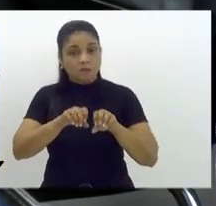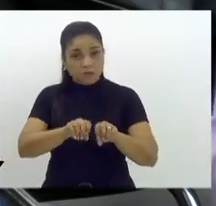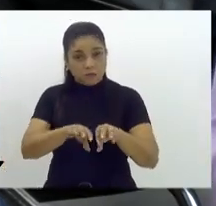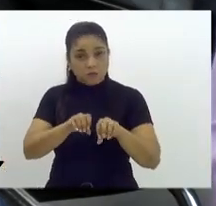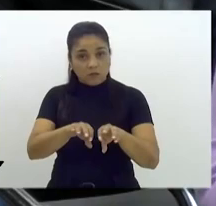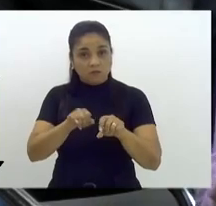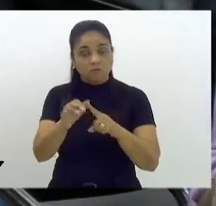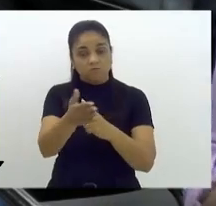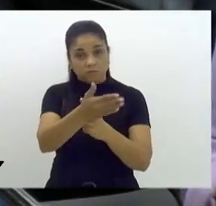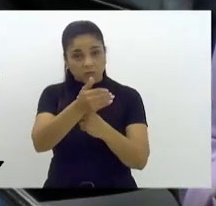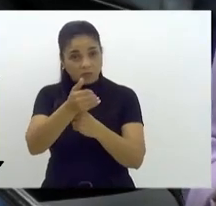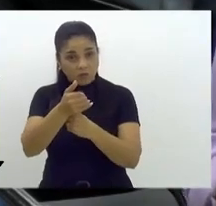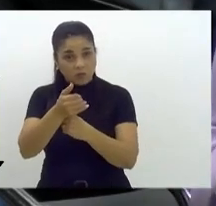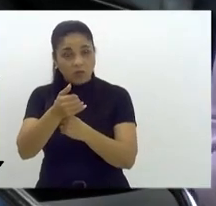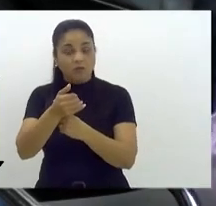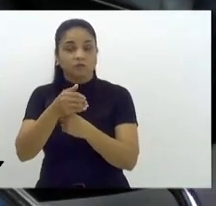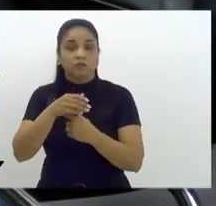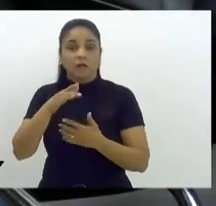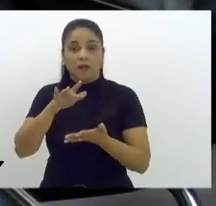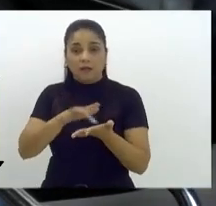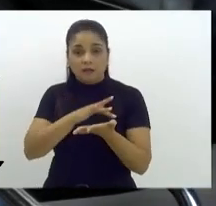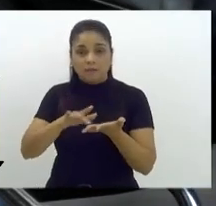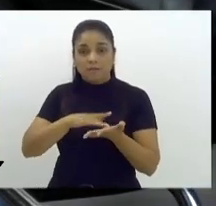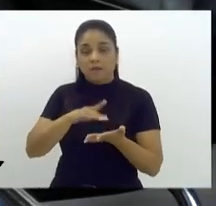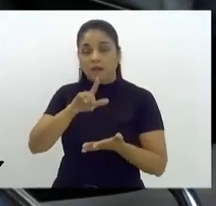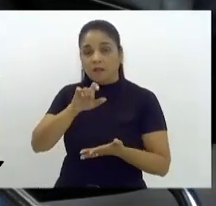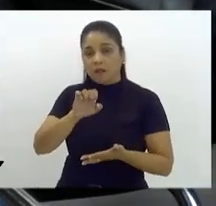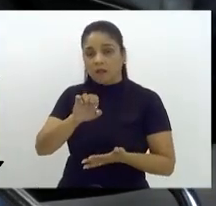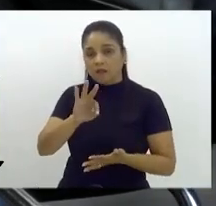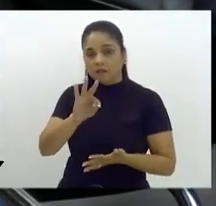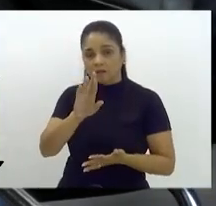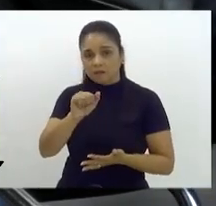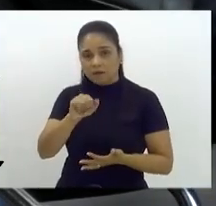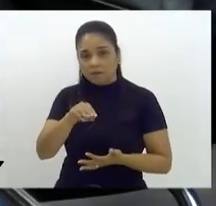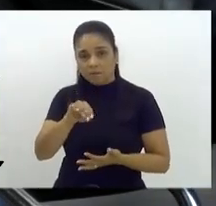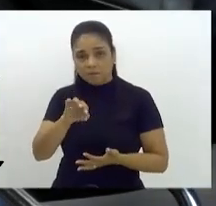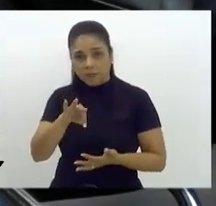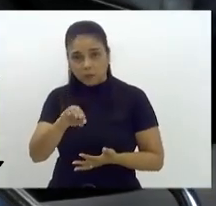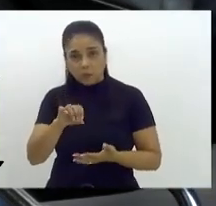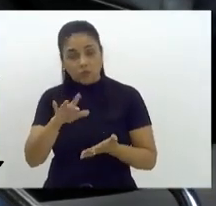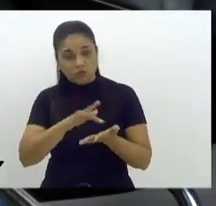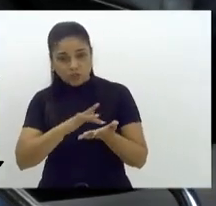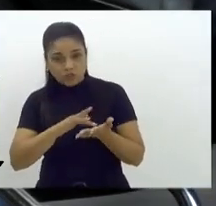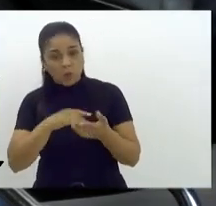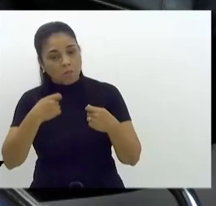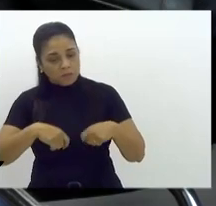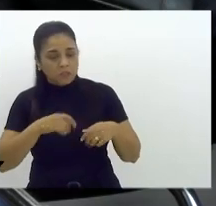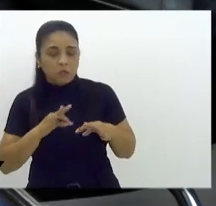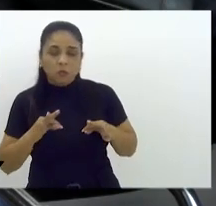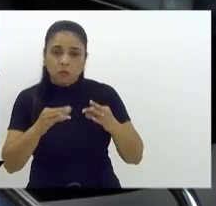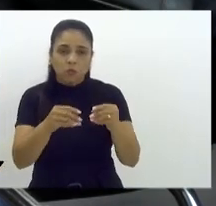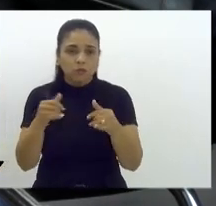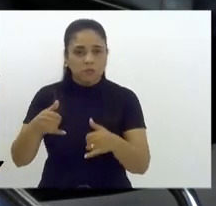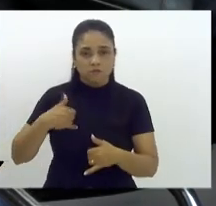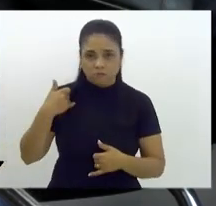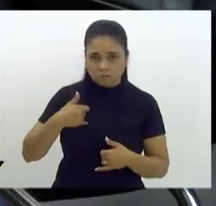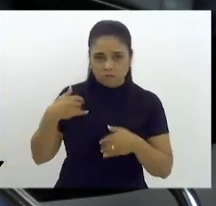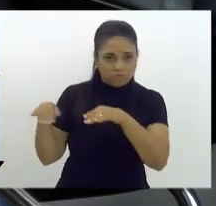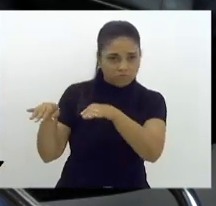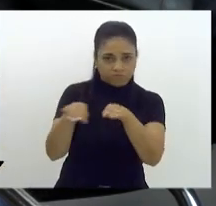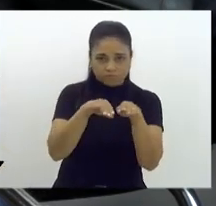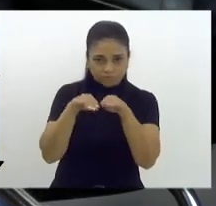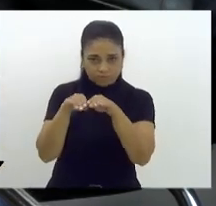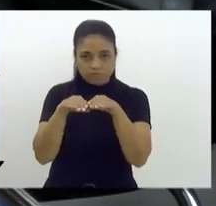tecnológica letramento digital tem que ser para todas as faixa etárias então também como a gente pode de alguma forma promover isso